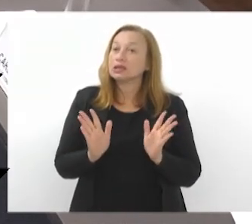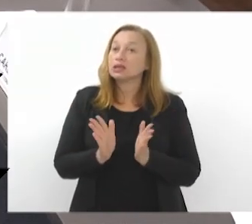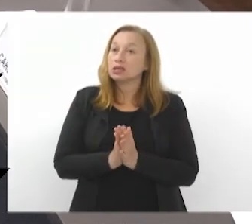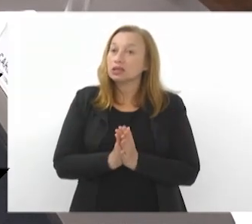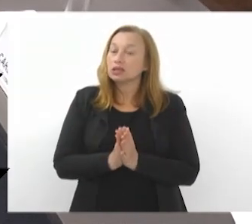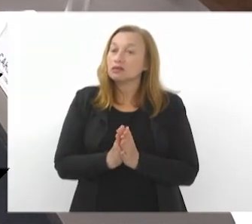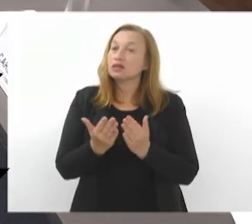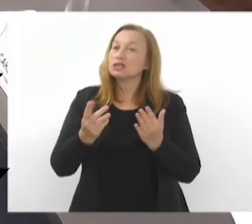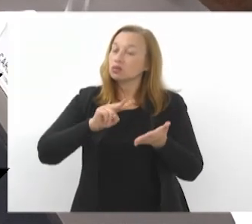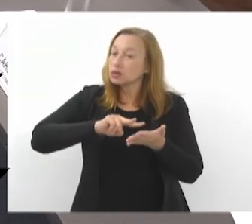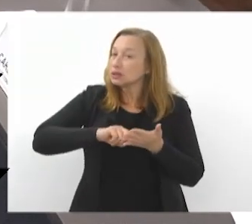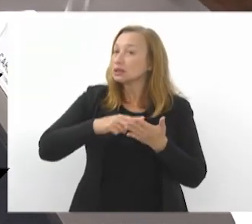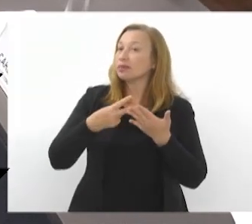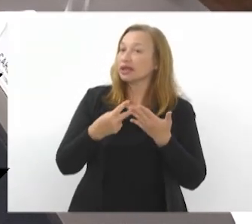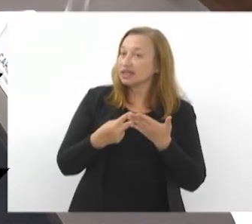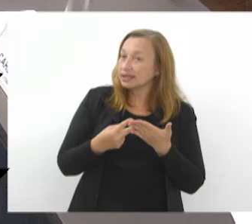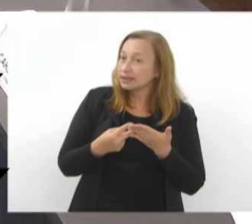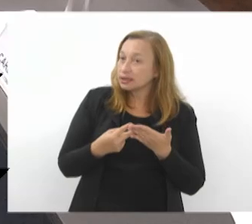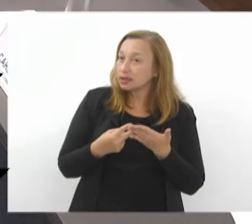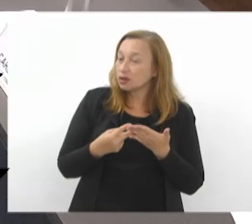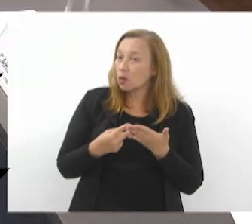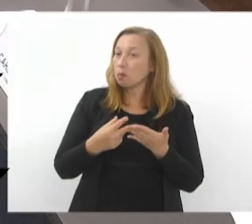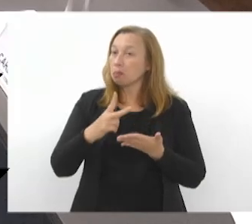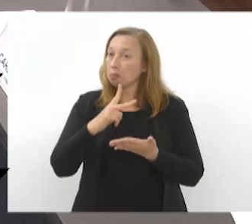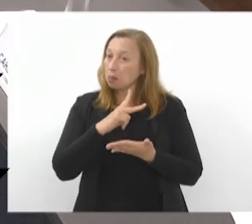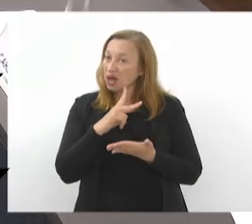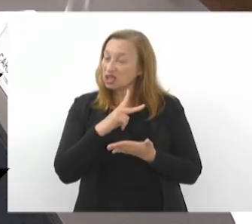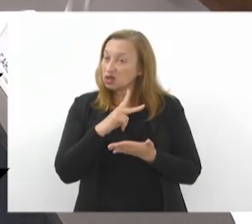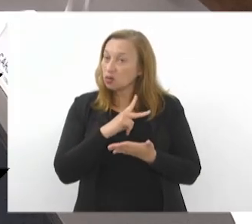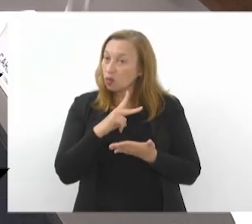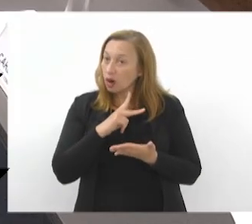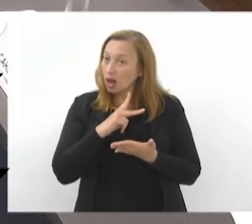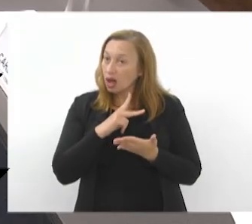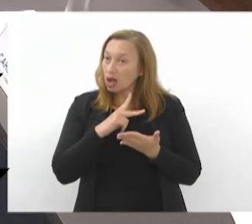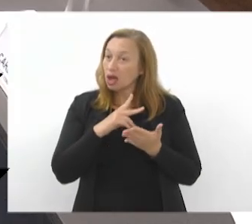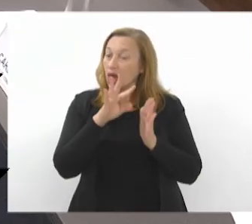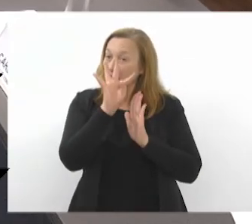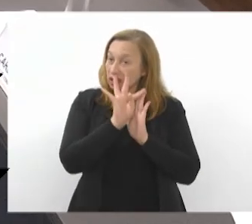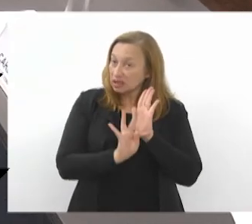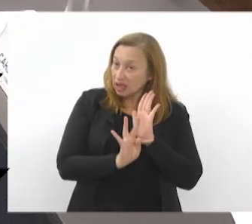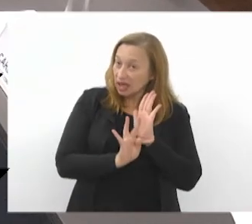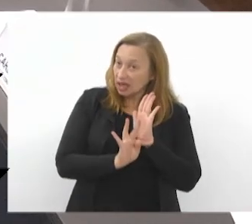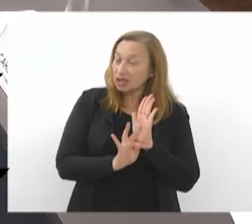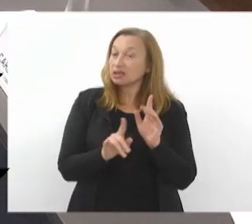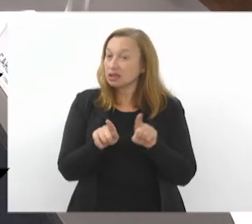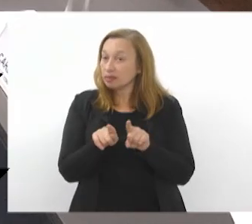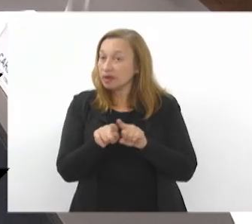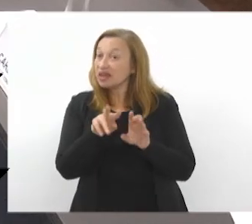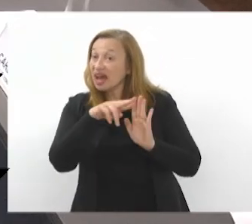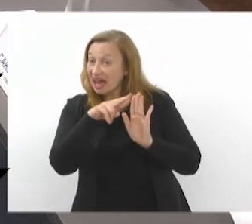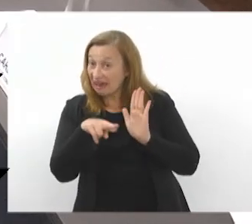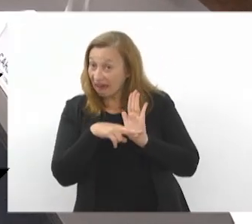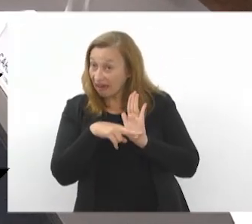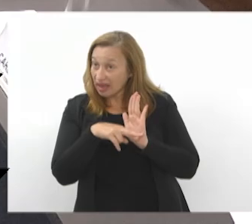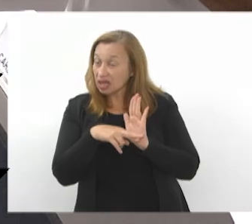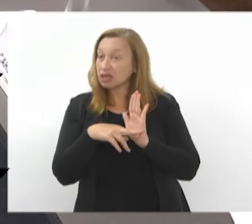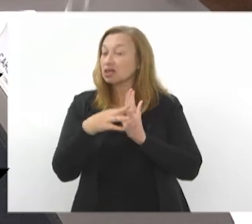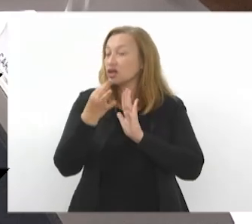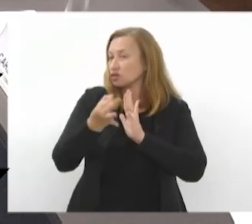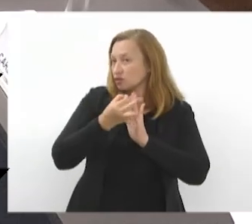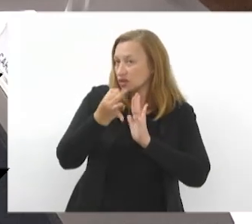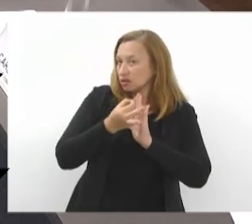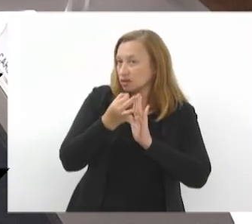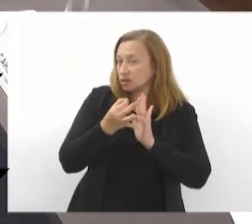fazendo uma interpretação pessoal, mas criteriosa ao regimento, as justificativas elas